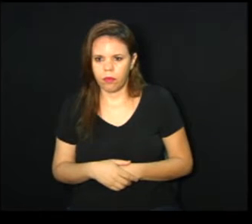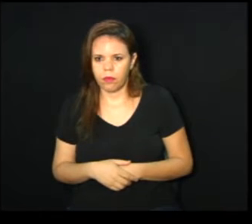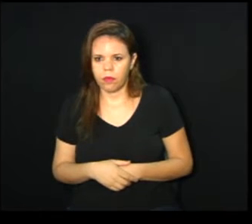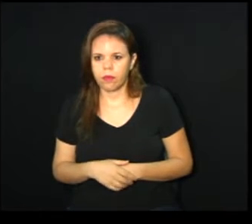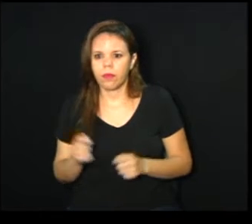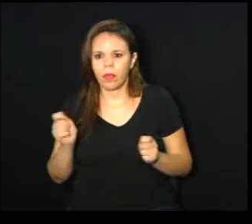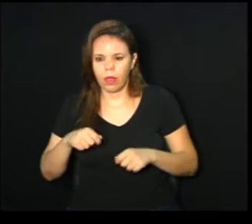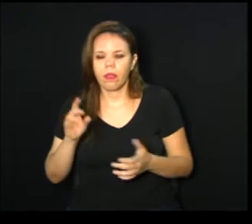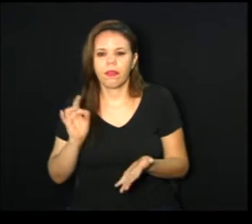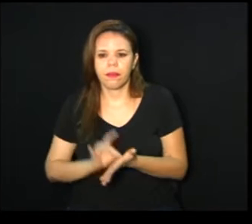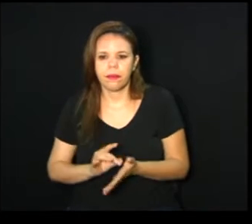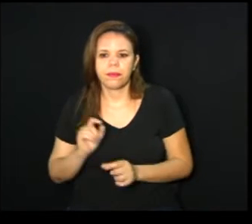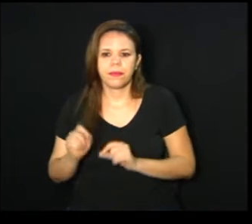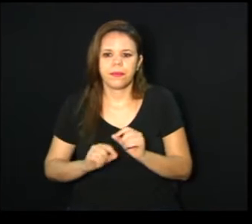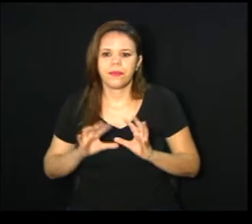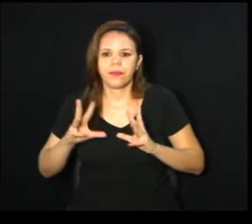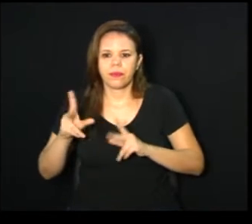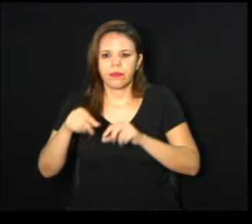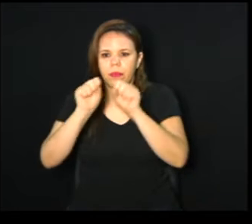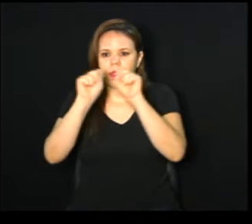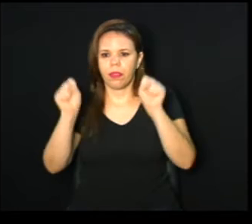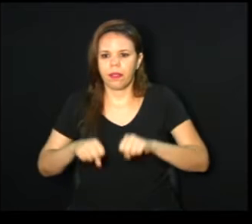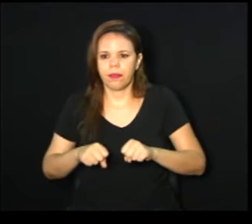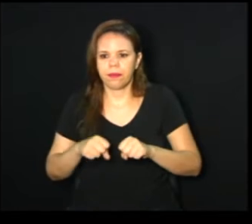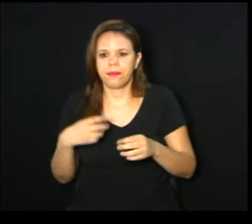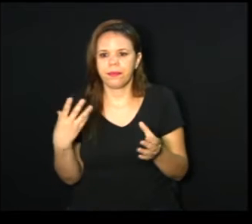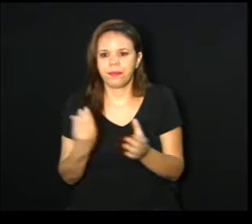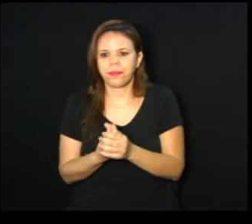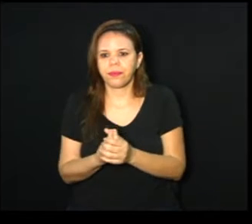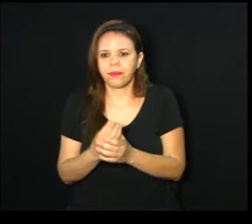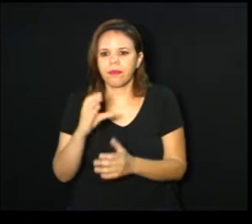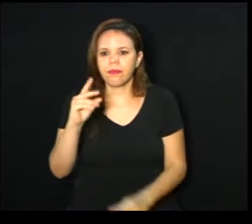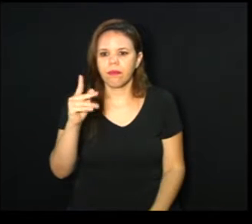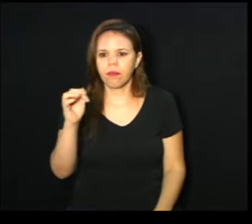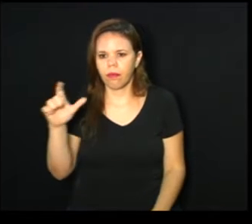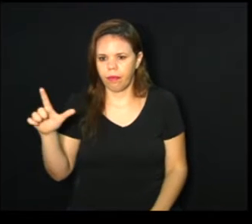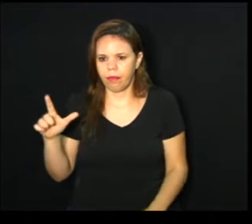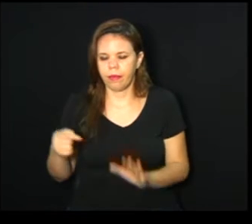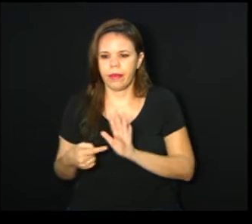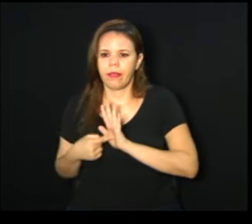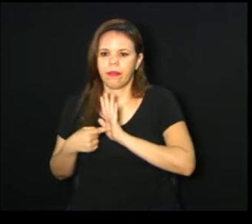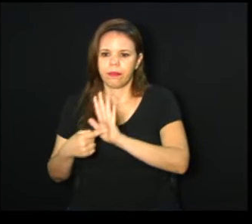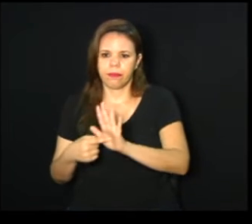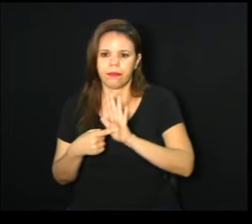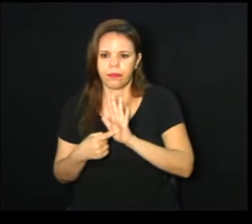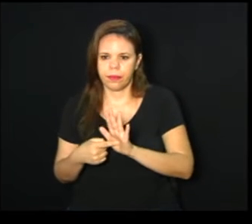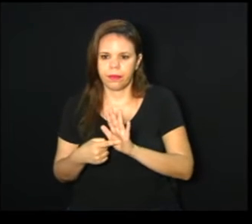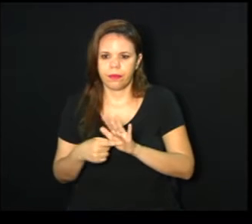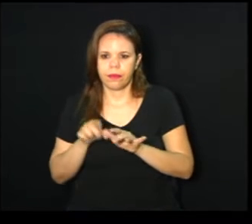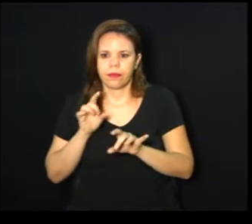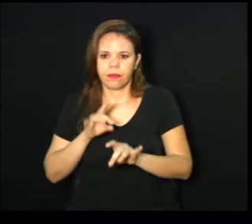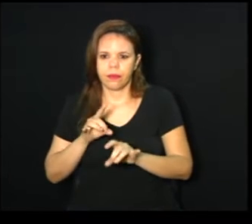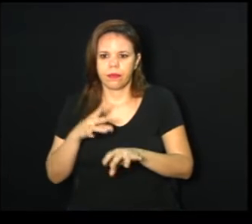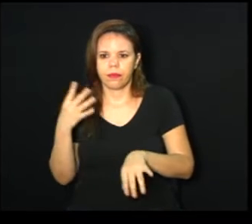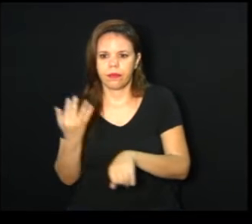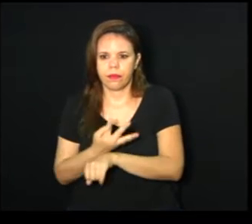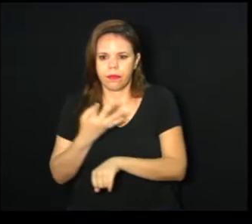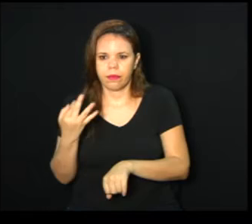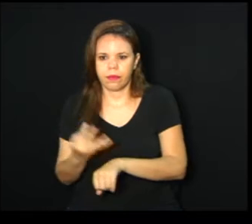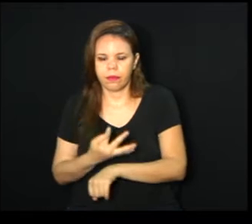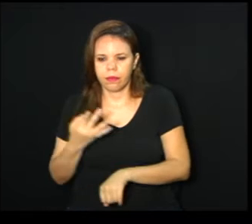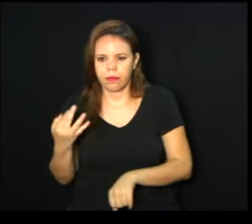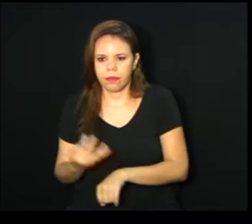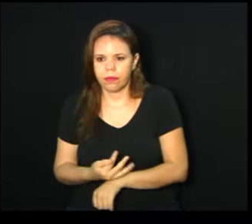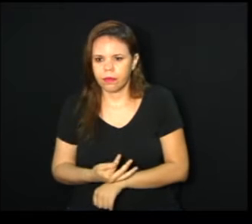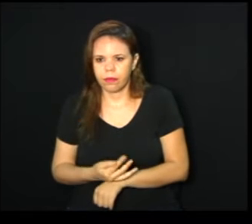pode-se afirmar que, de todos os sistemas instalados, a rede da CPFL apresentou viabilidade técnica de suportar esses sistemas, então não